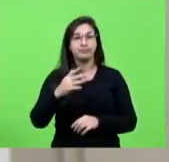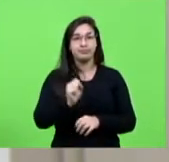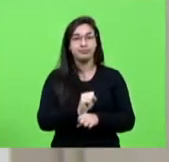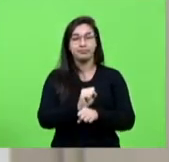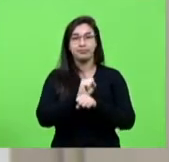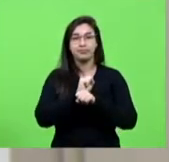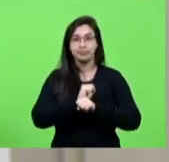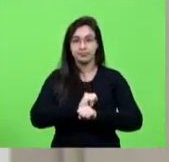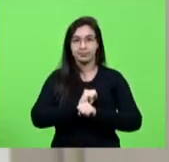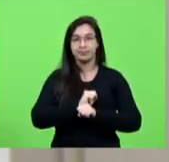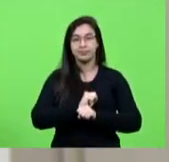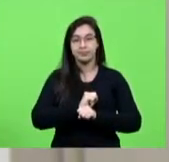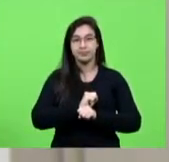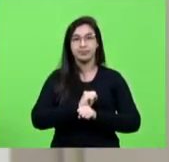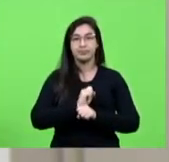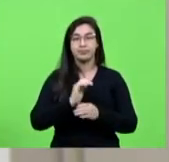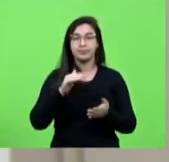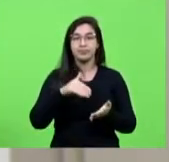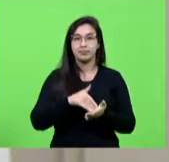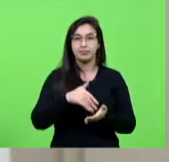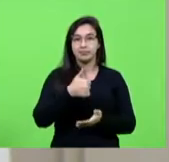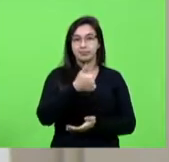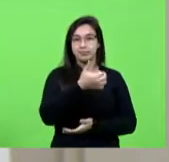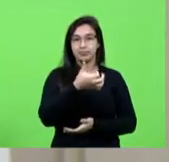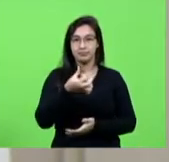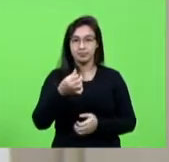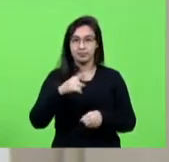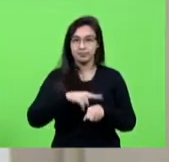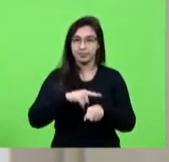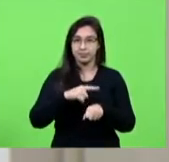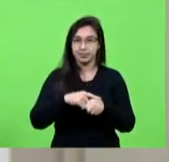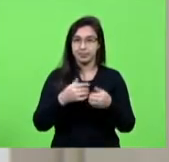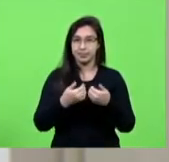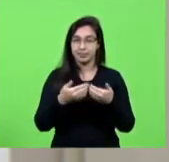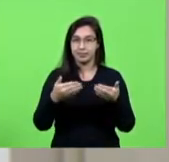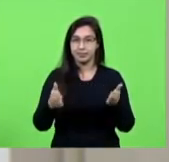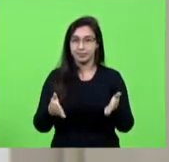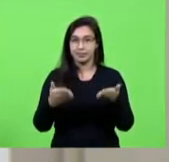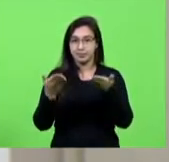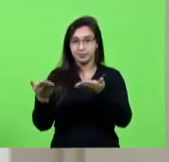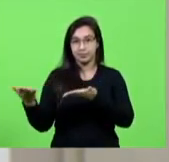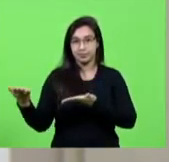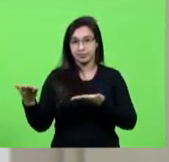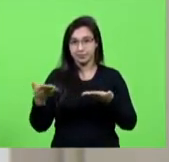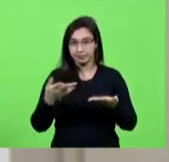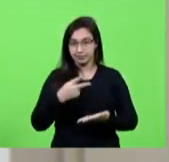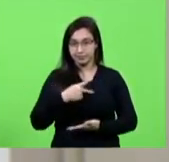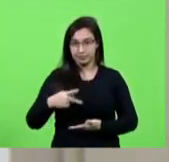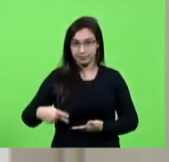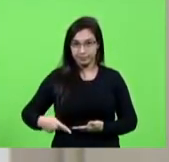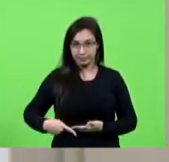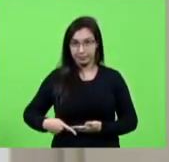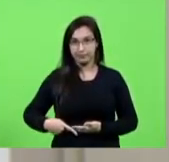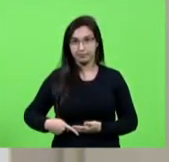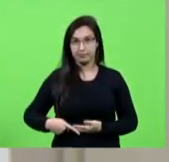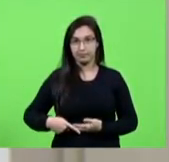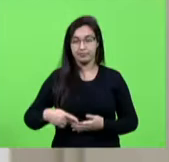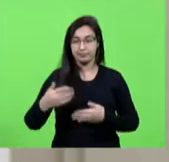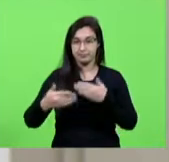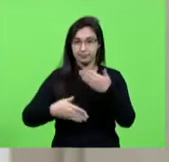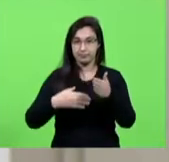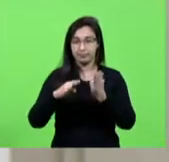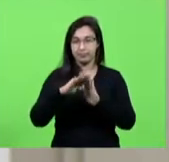a sessão até às 16 horas. Reaberta a sessão, o senhor presidente adentrou no próximo horário. Ordem do